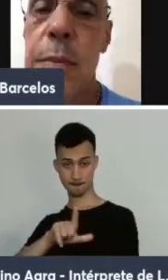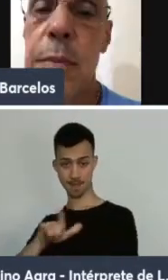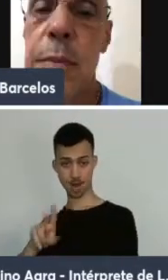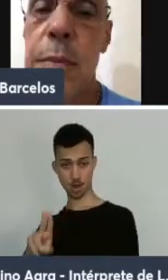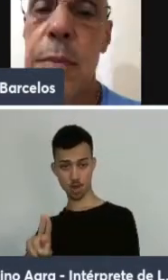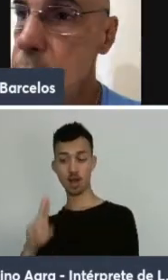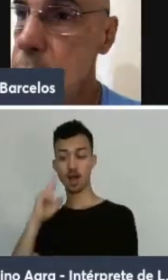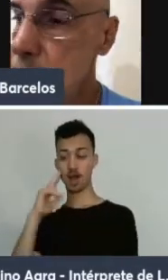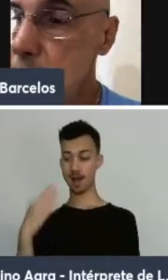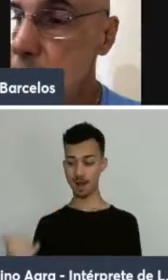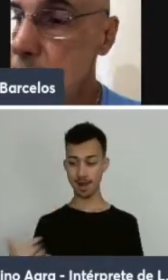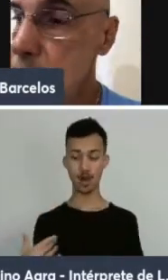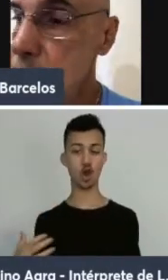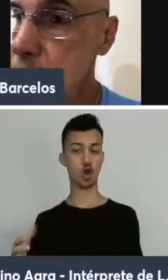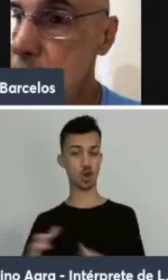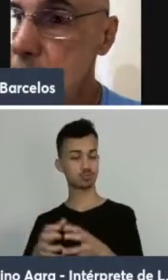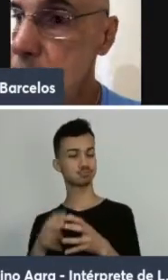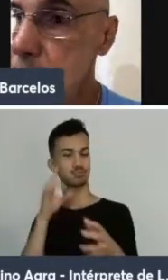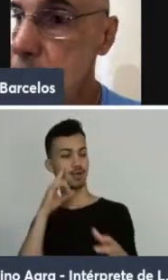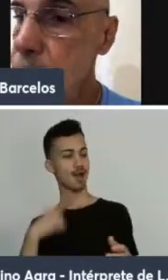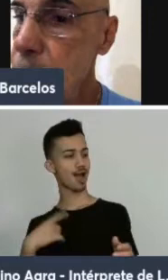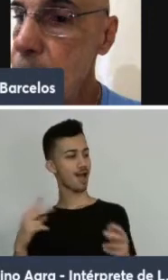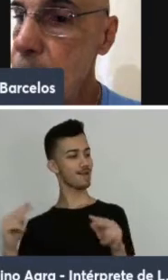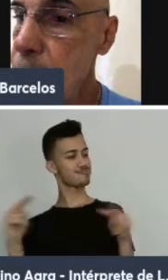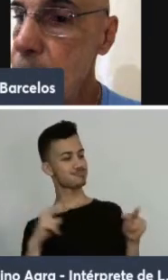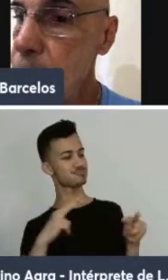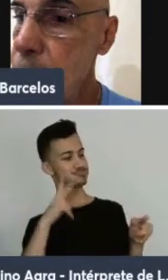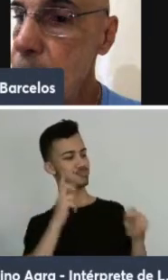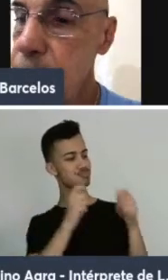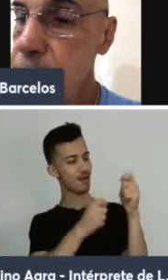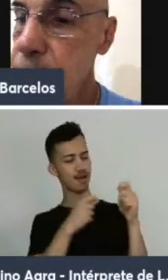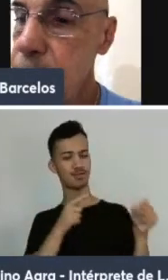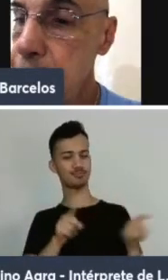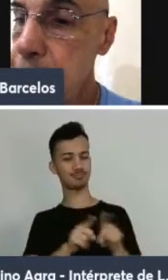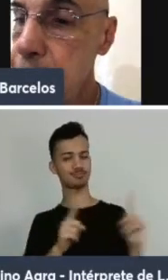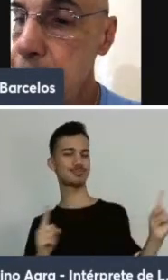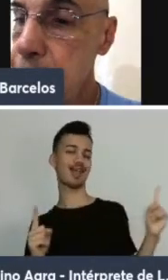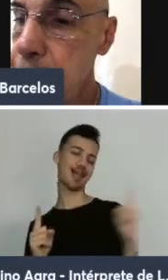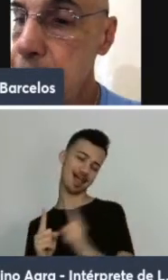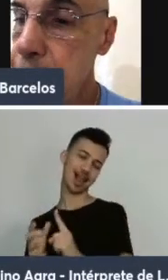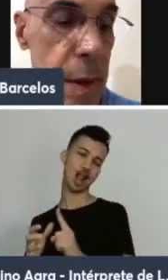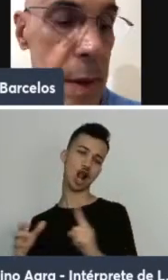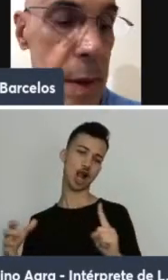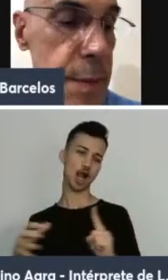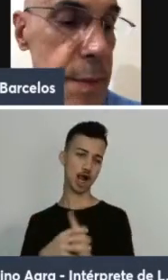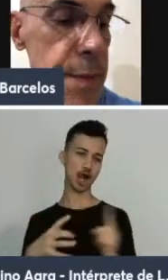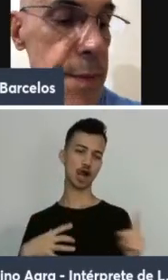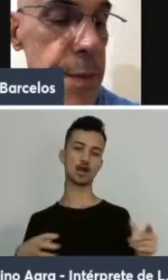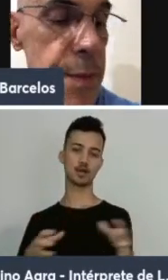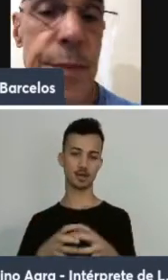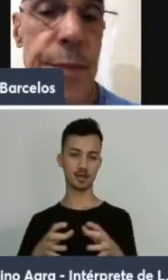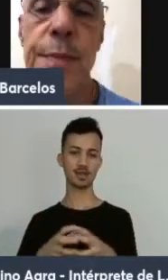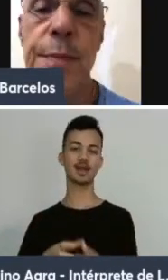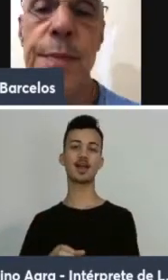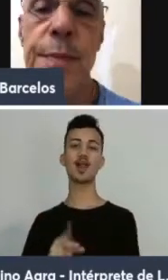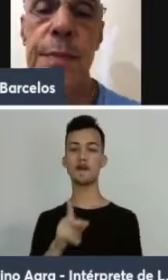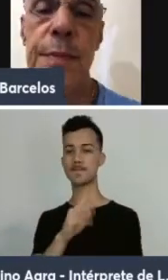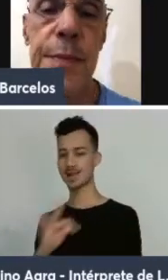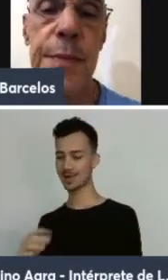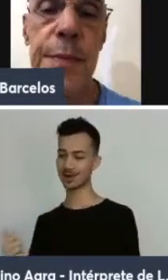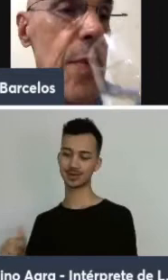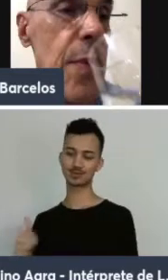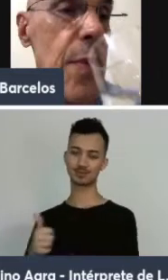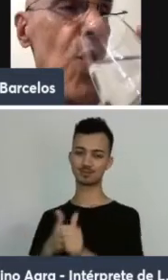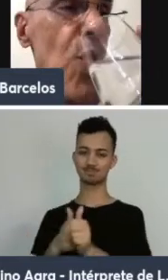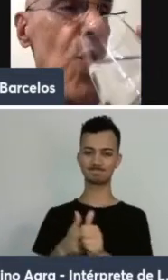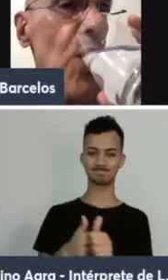chamaram para entrar, e eu entrei, né, na organização, me envolvi mais diretamente na construção do PT, e fui caminhando meio que